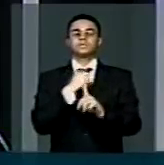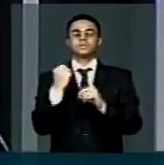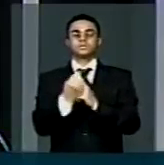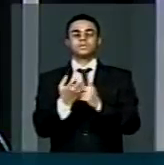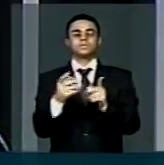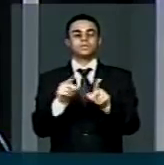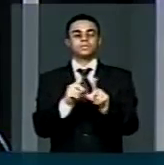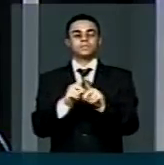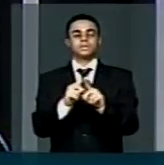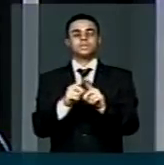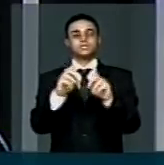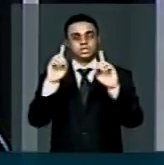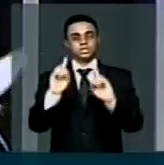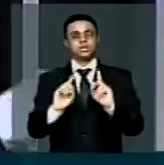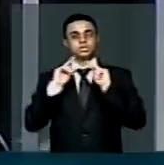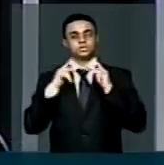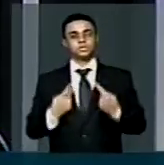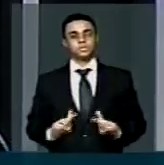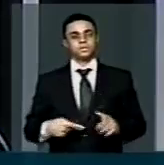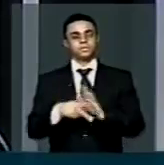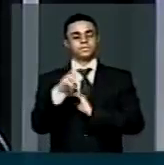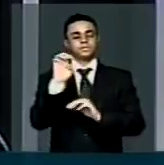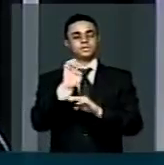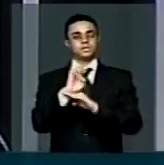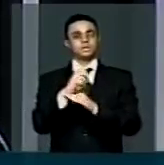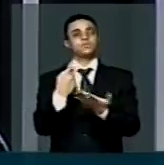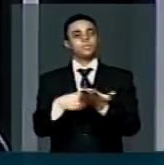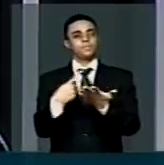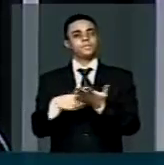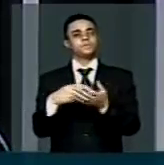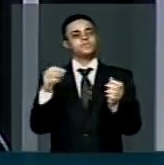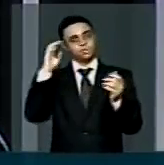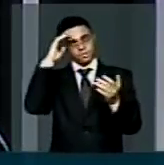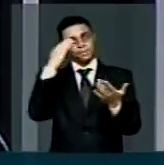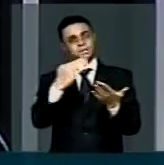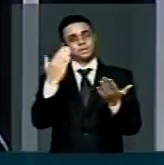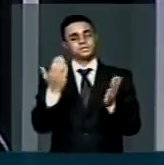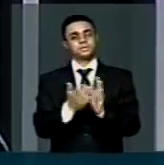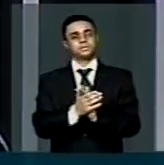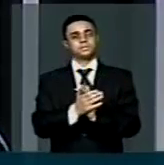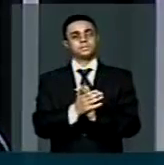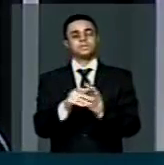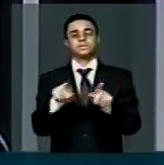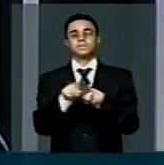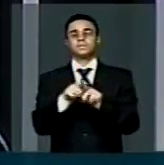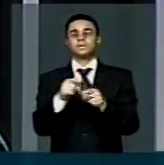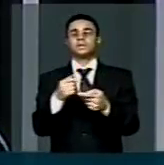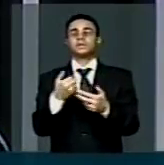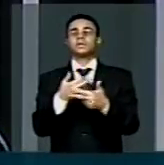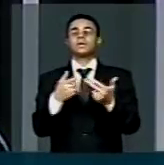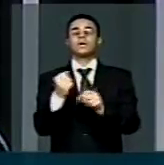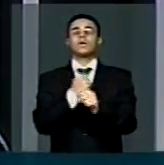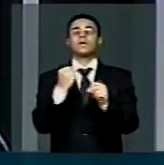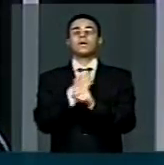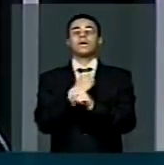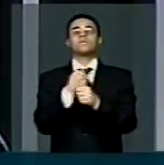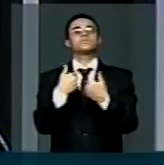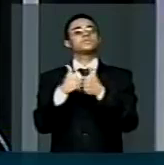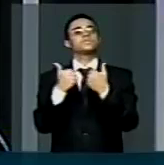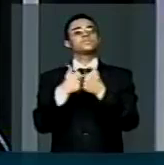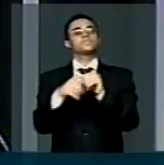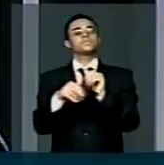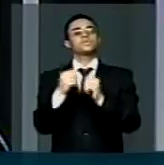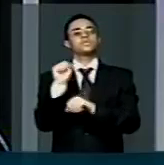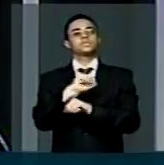Estado honre com os compromissos assumidos. E as obras de mobilidade urbana, que seria um dos grandes legados